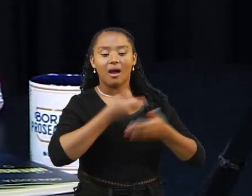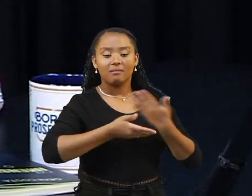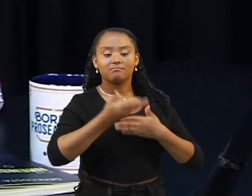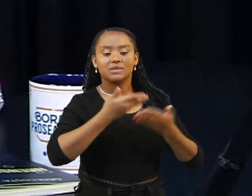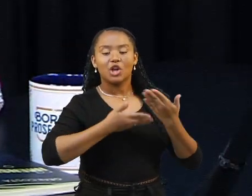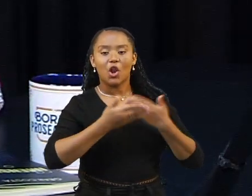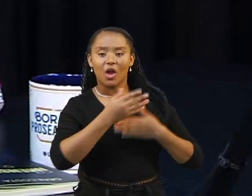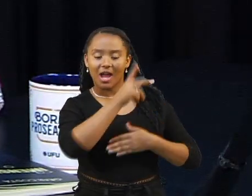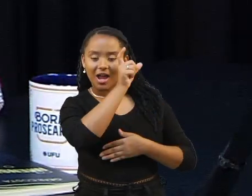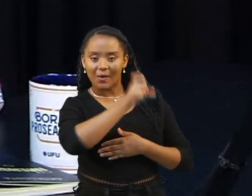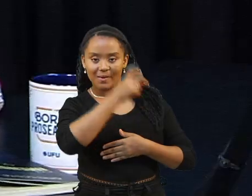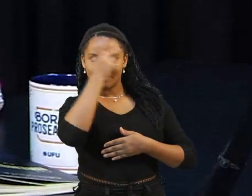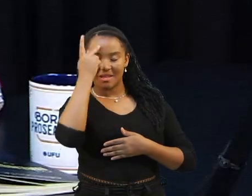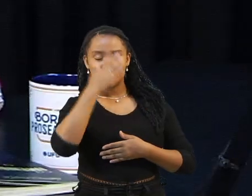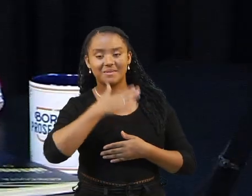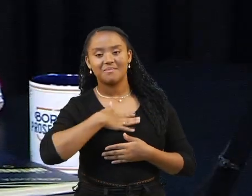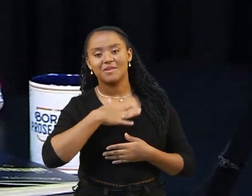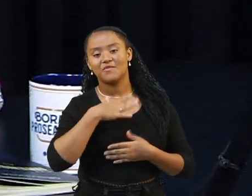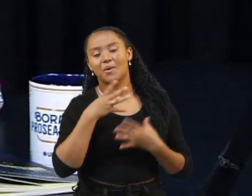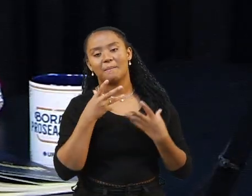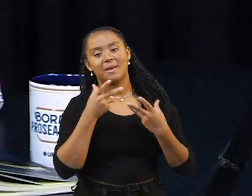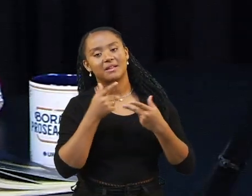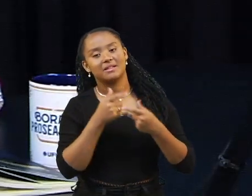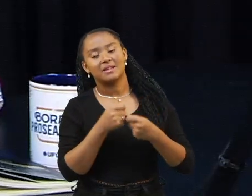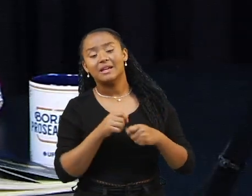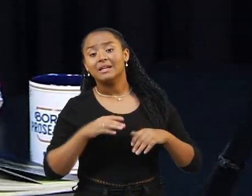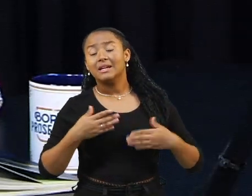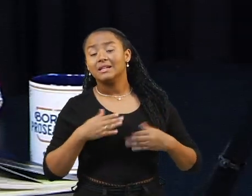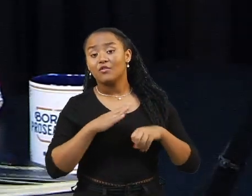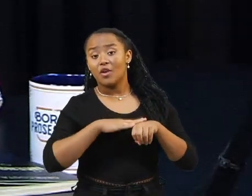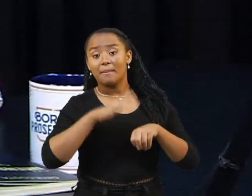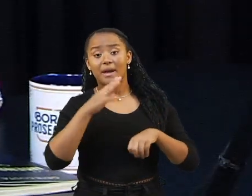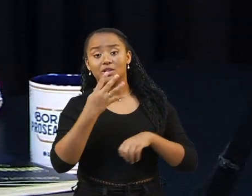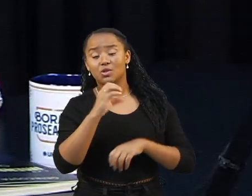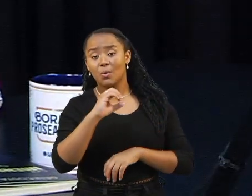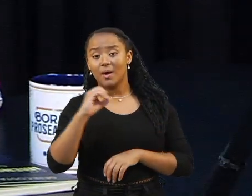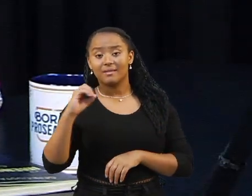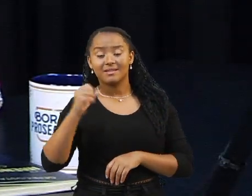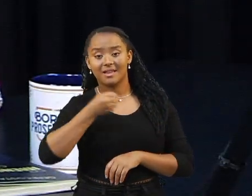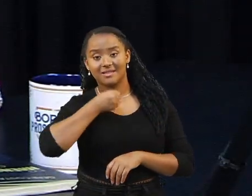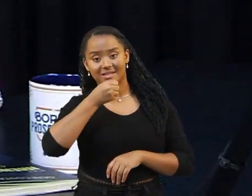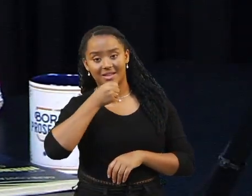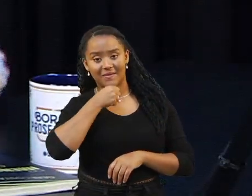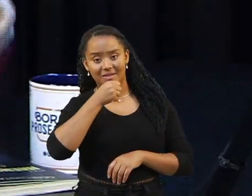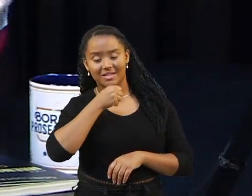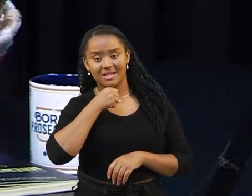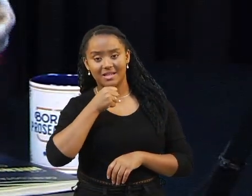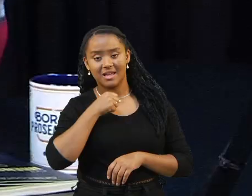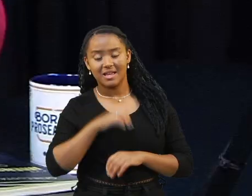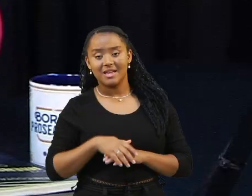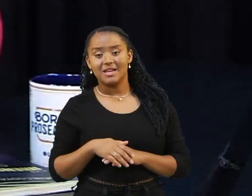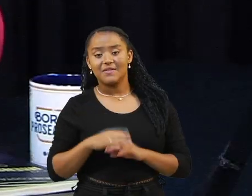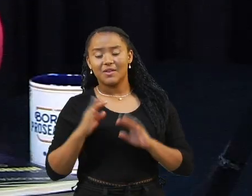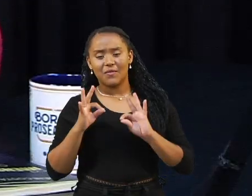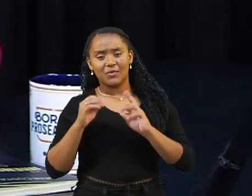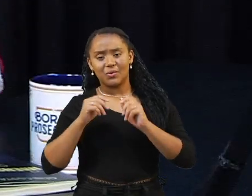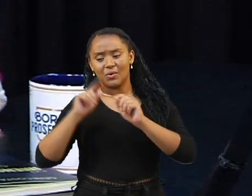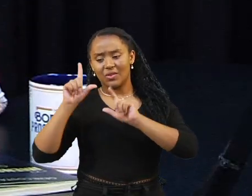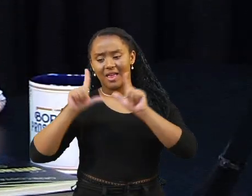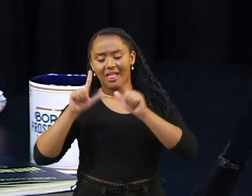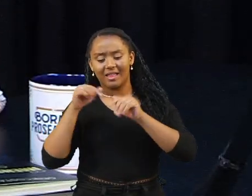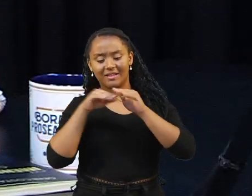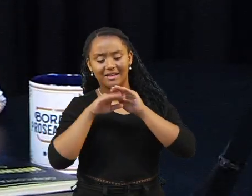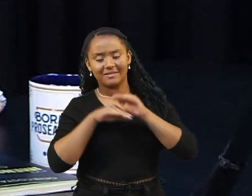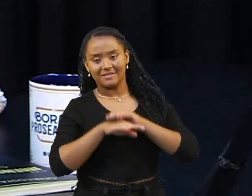fazer isso. Então, foram mais de 400 gravações. Ficava tudo na gaveta também,